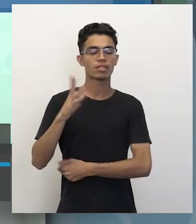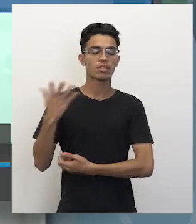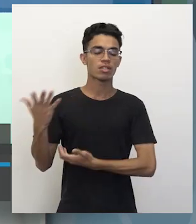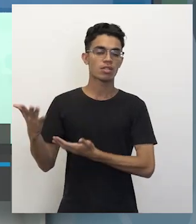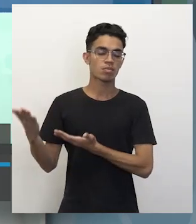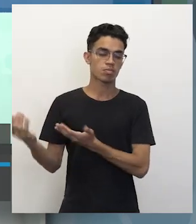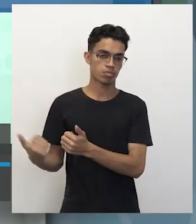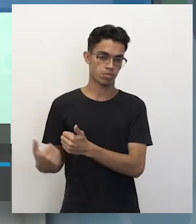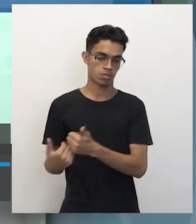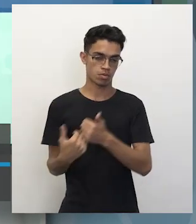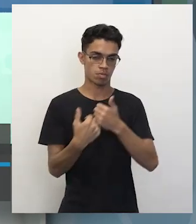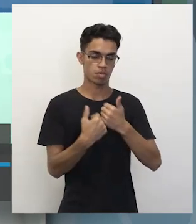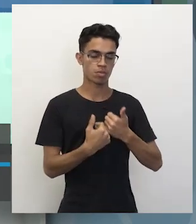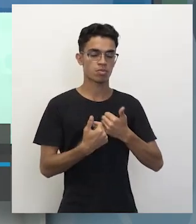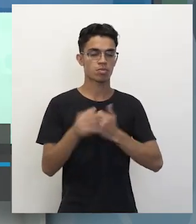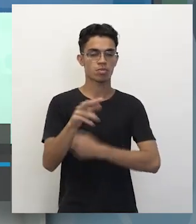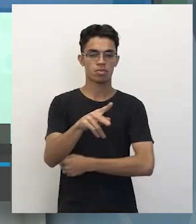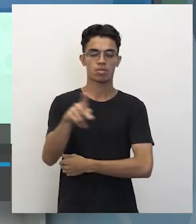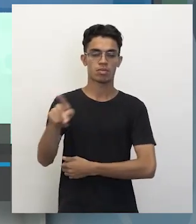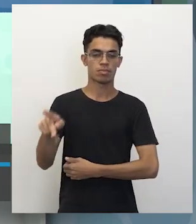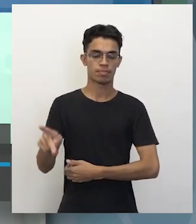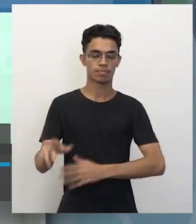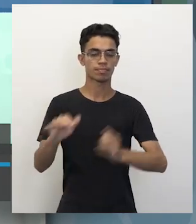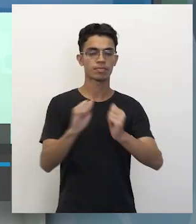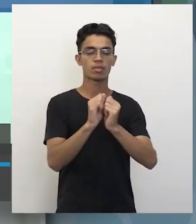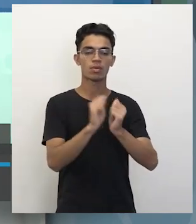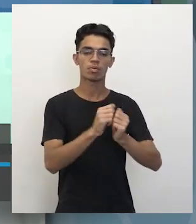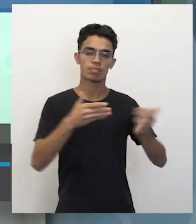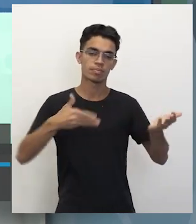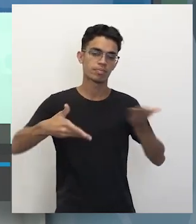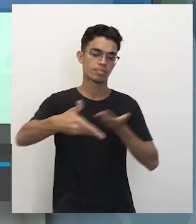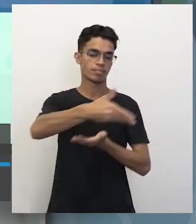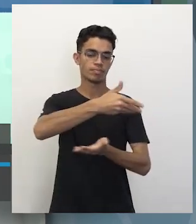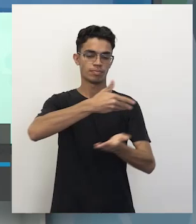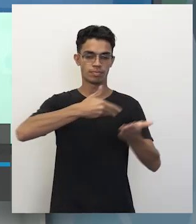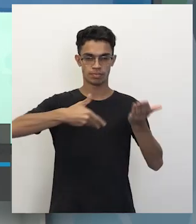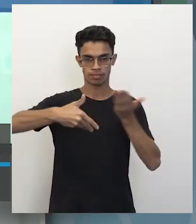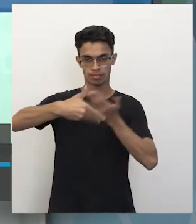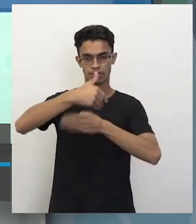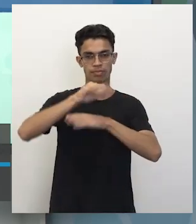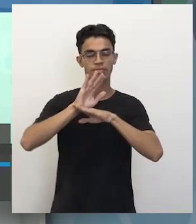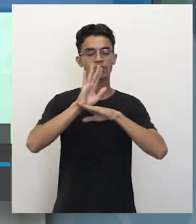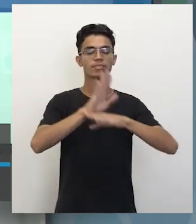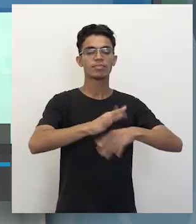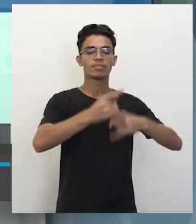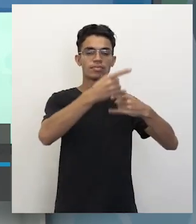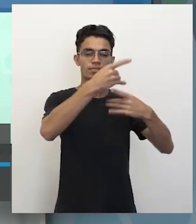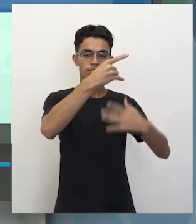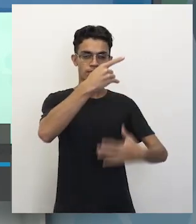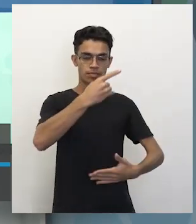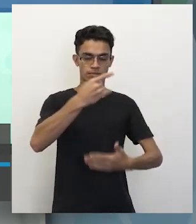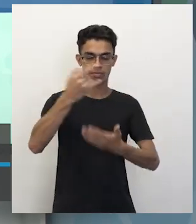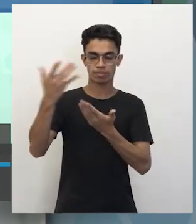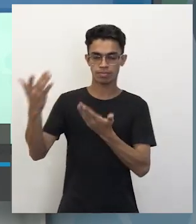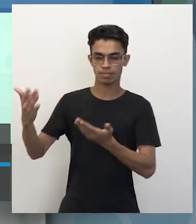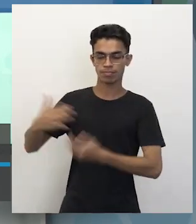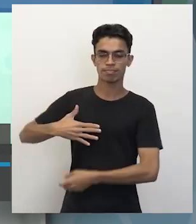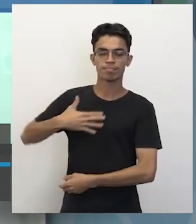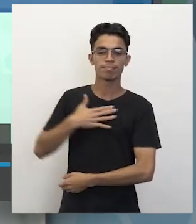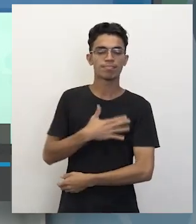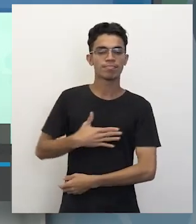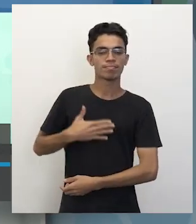um professor para poder estar com vocês interagindo aí no nosso chat. E hoje nós temos a honra e o prazer